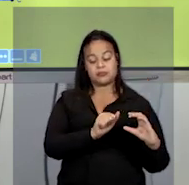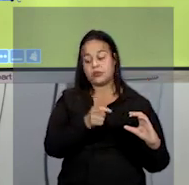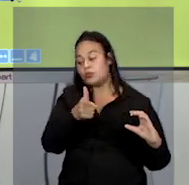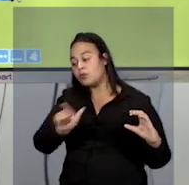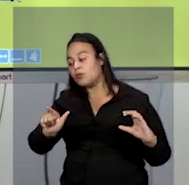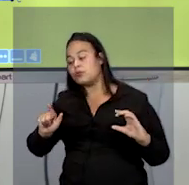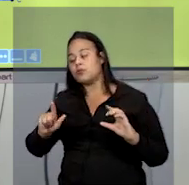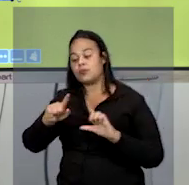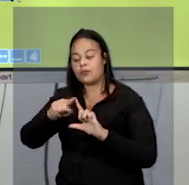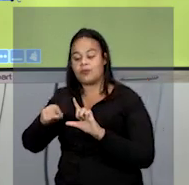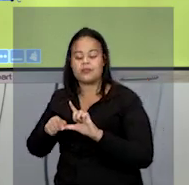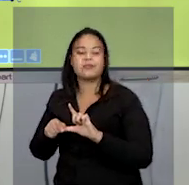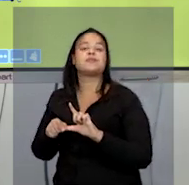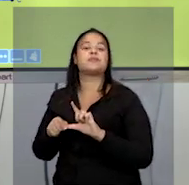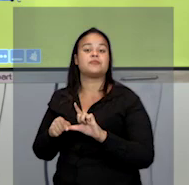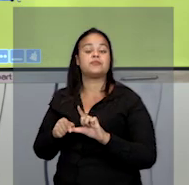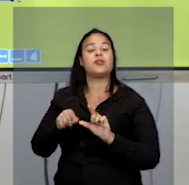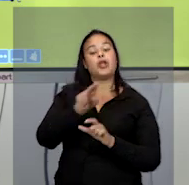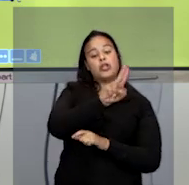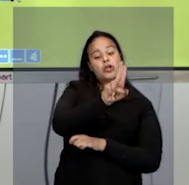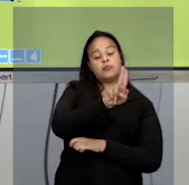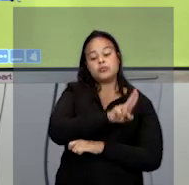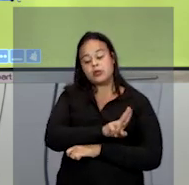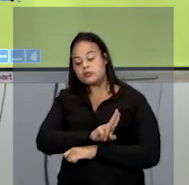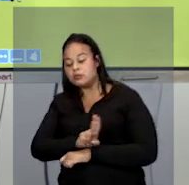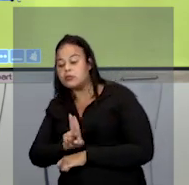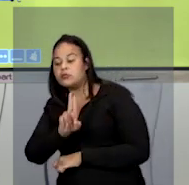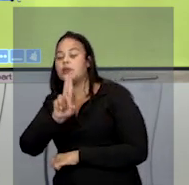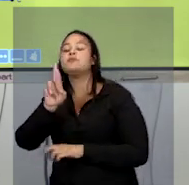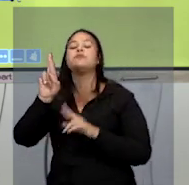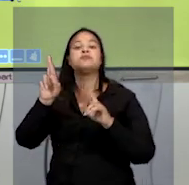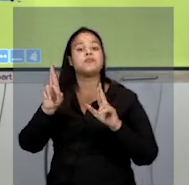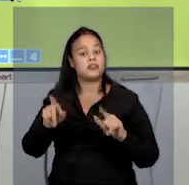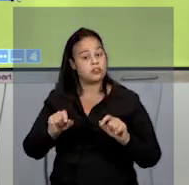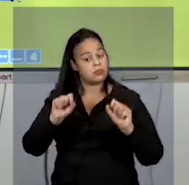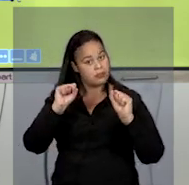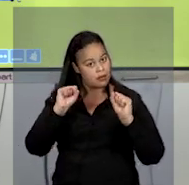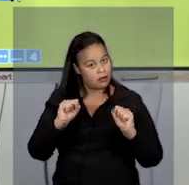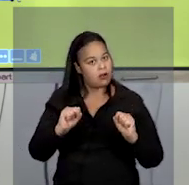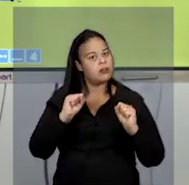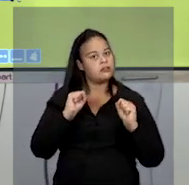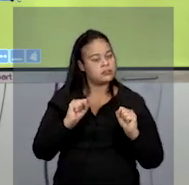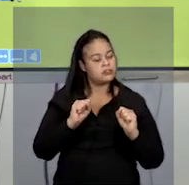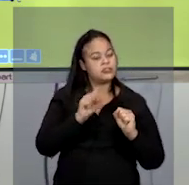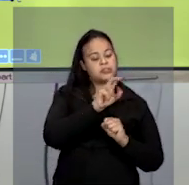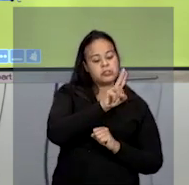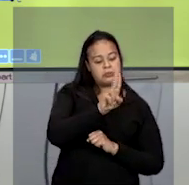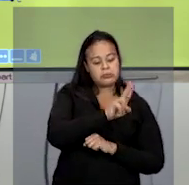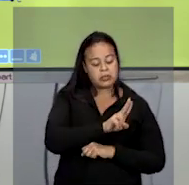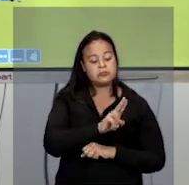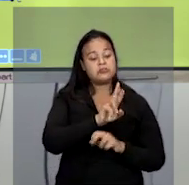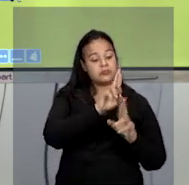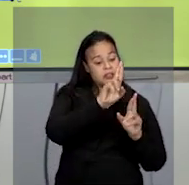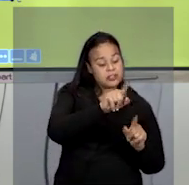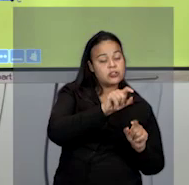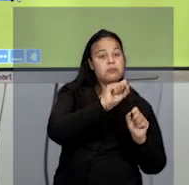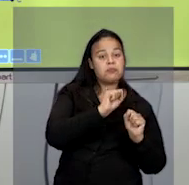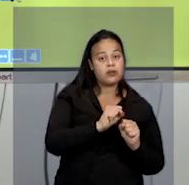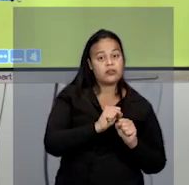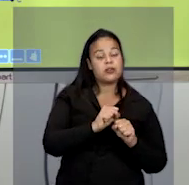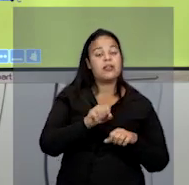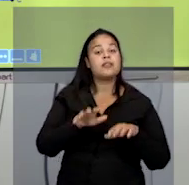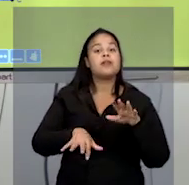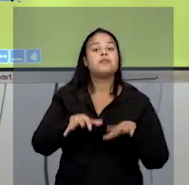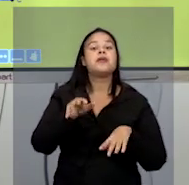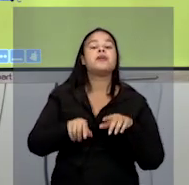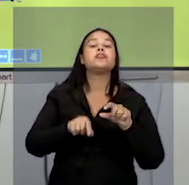Então esses catetos eles podem ter nomes diferenciados, o mesmo lado, de acordo com o ângulo que eu estiver trabalhando. Então,